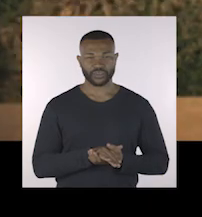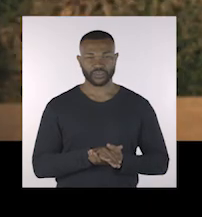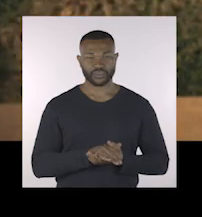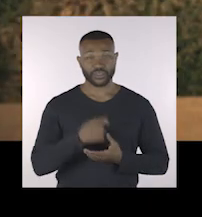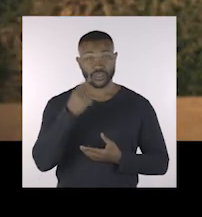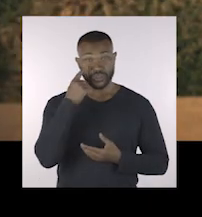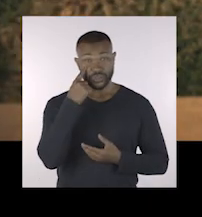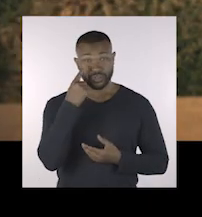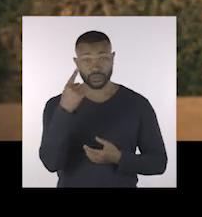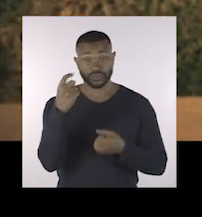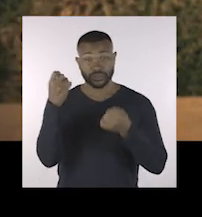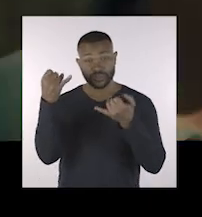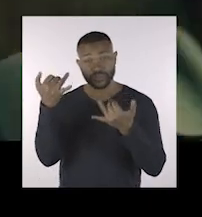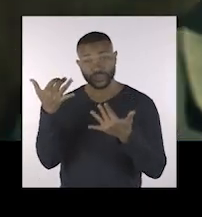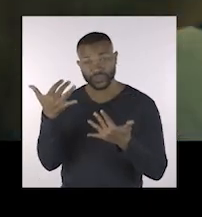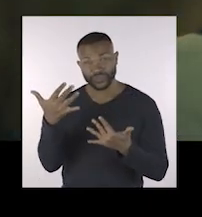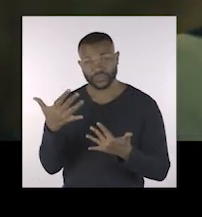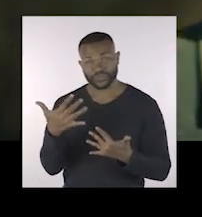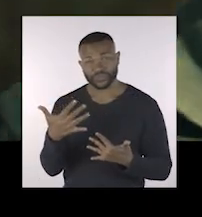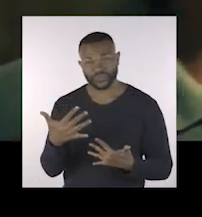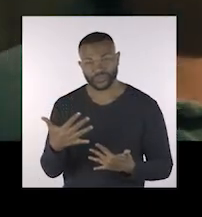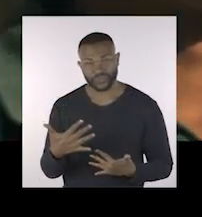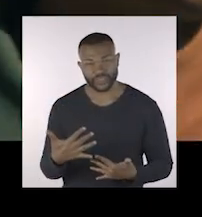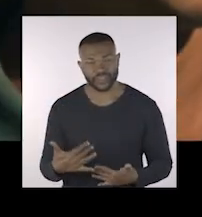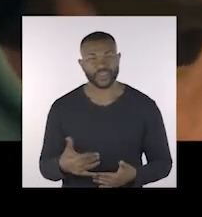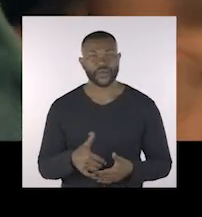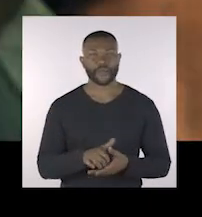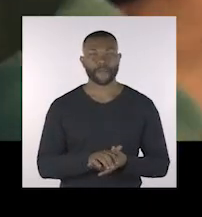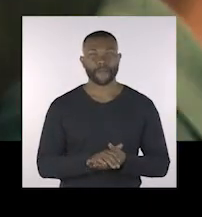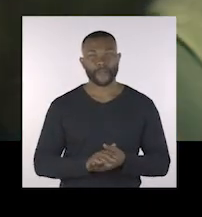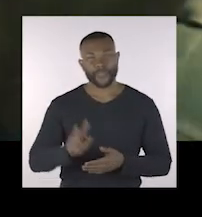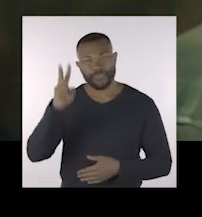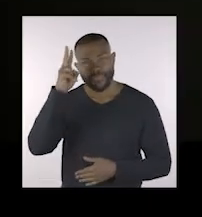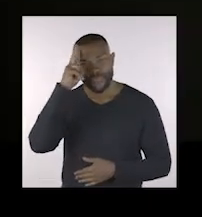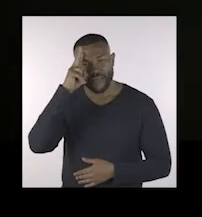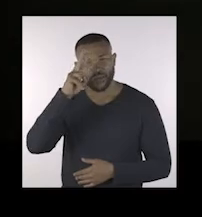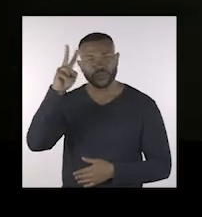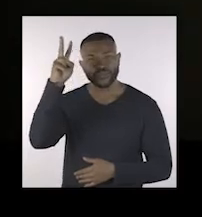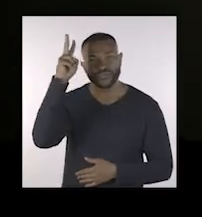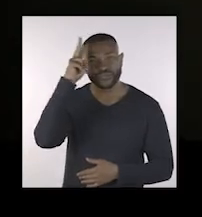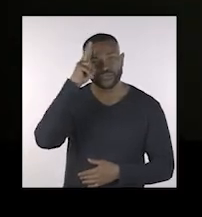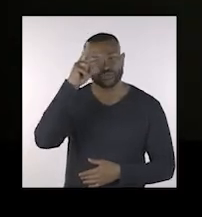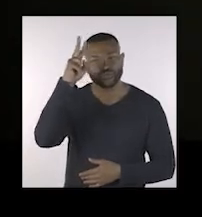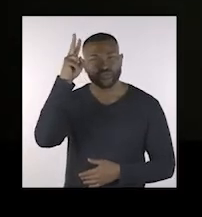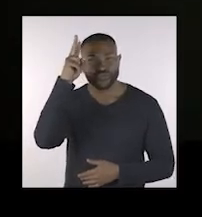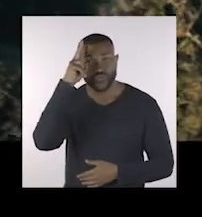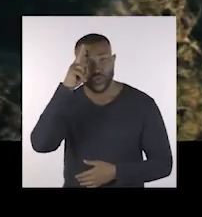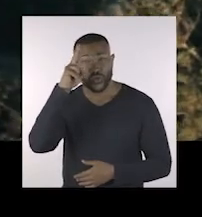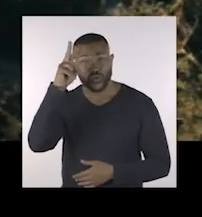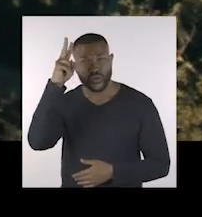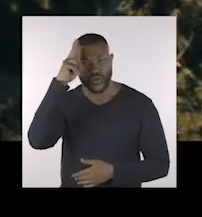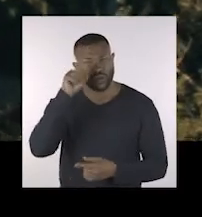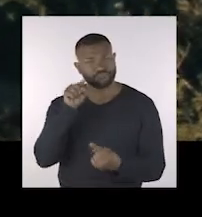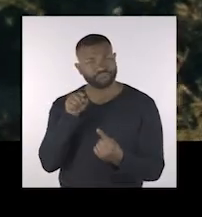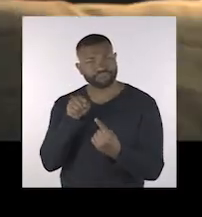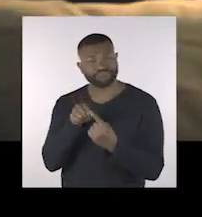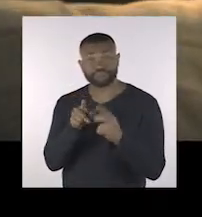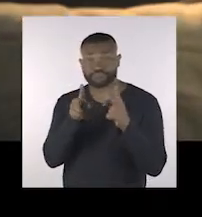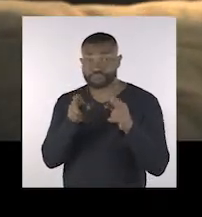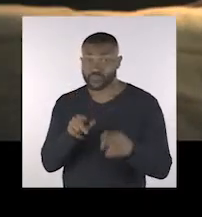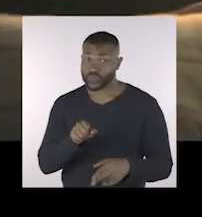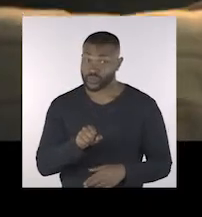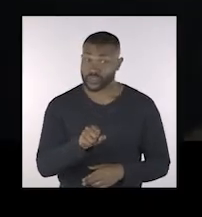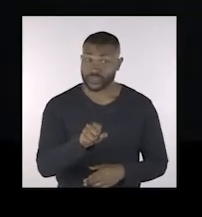e olha só vou te contar uma história ficou poderia